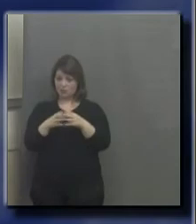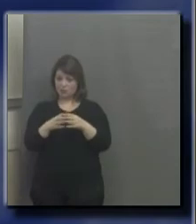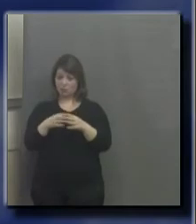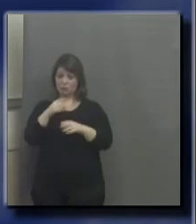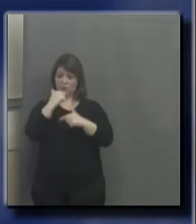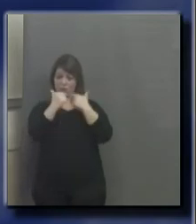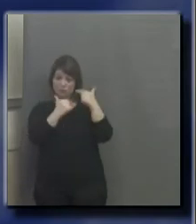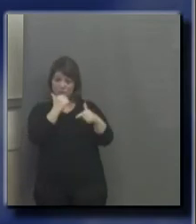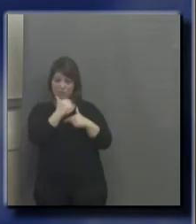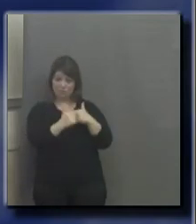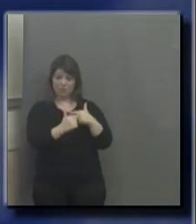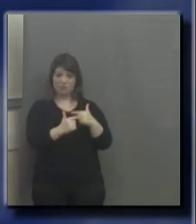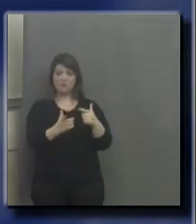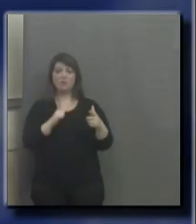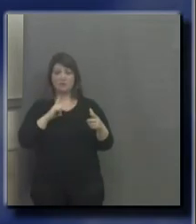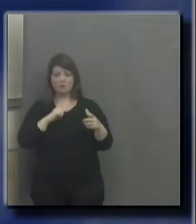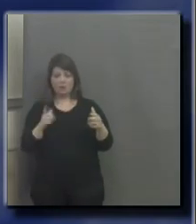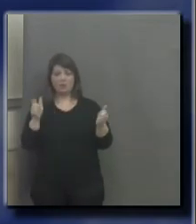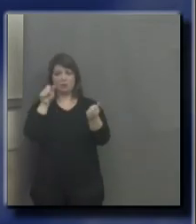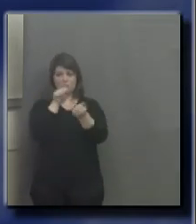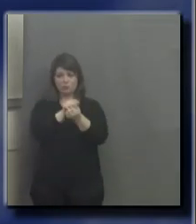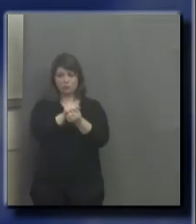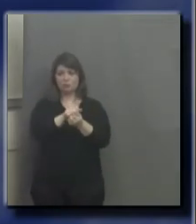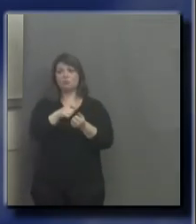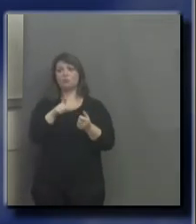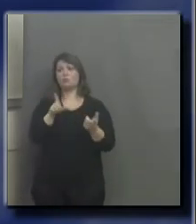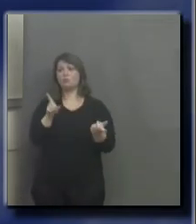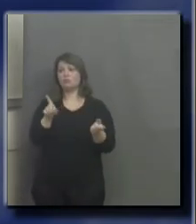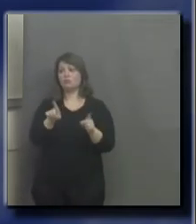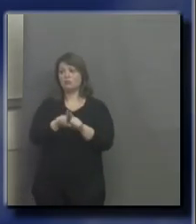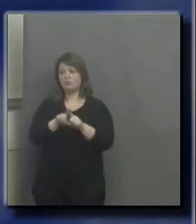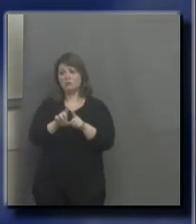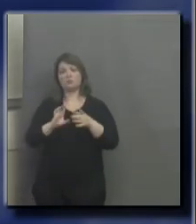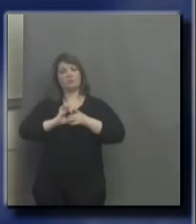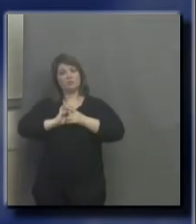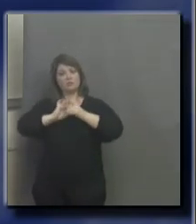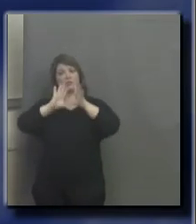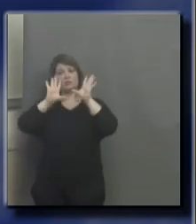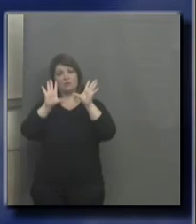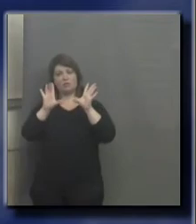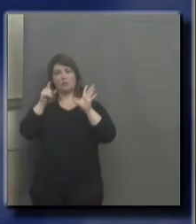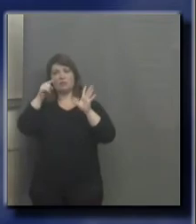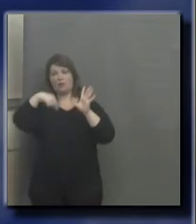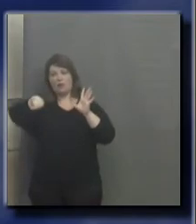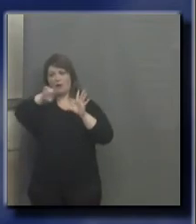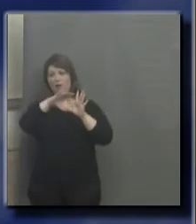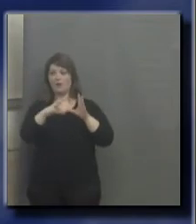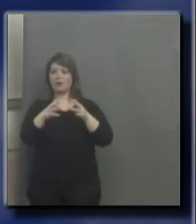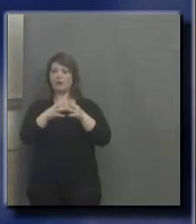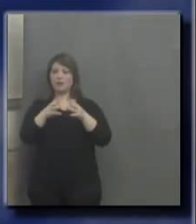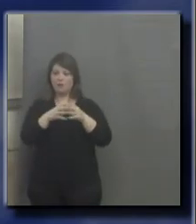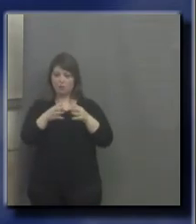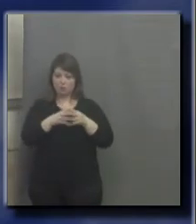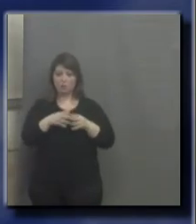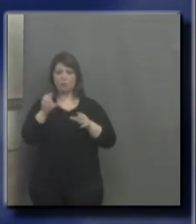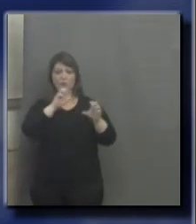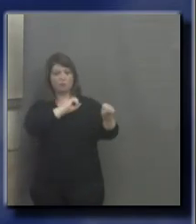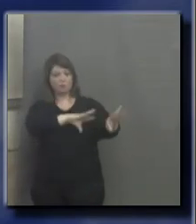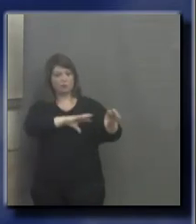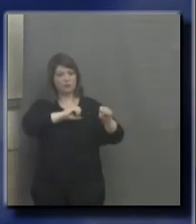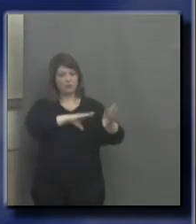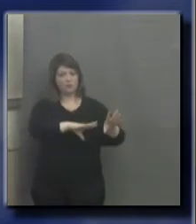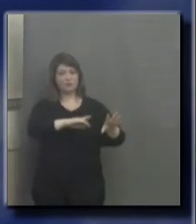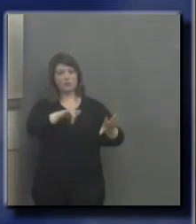trabalho é composto de forma ampla e democrática pelas instituições de ensino de todas as profissões